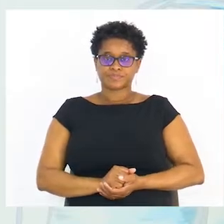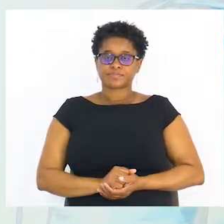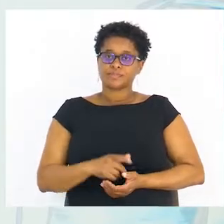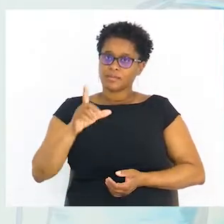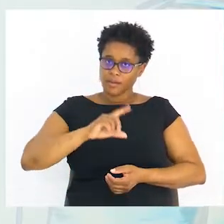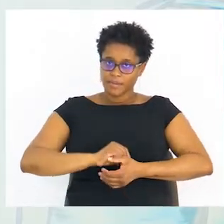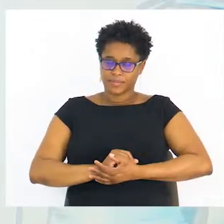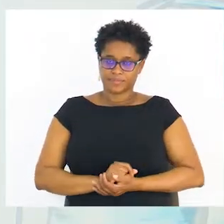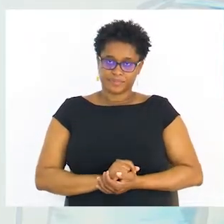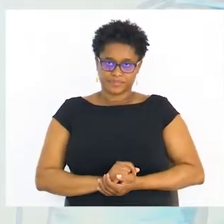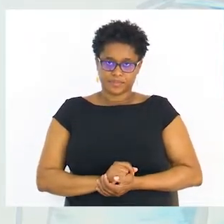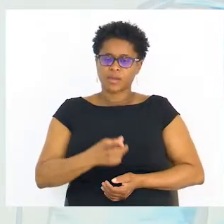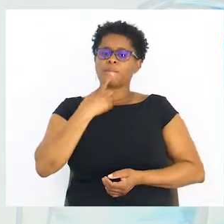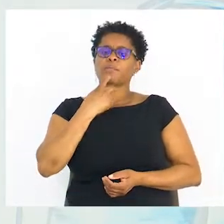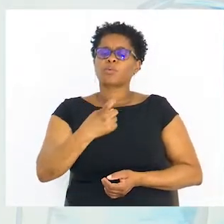Pois,